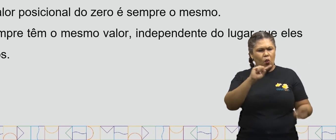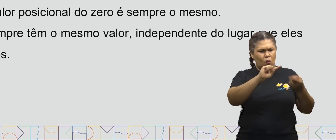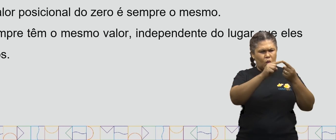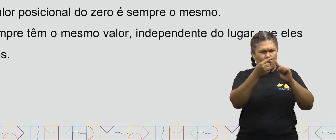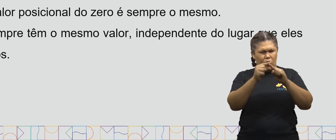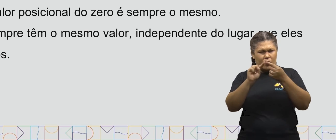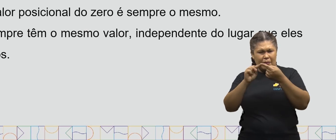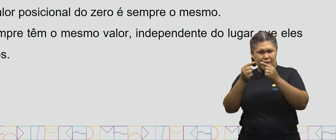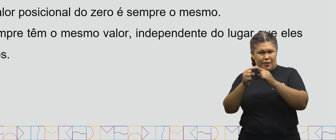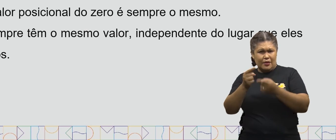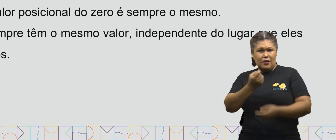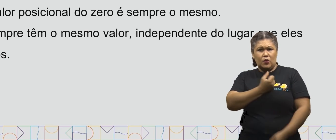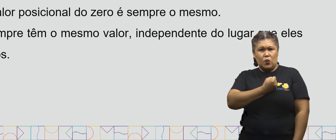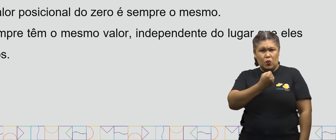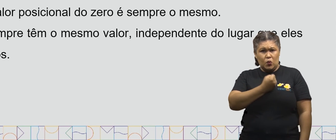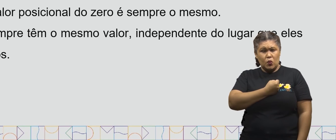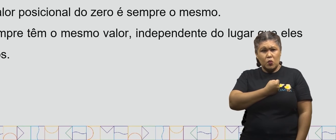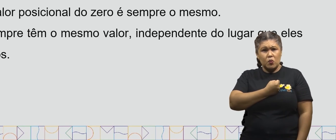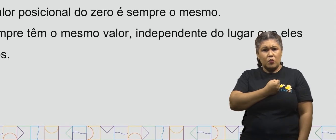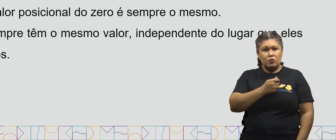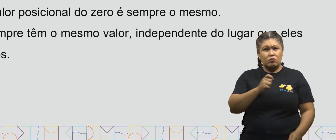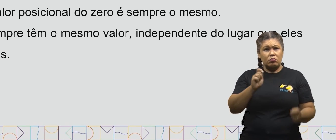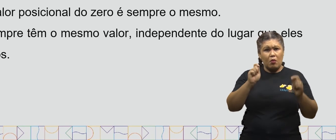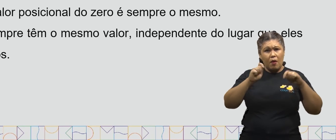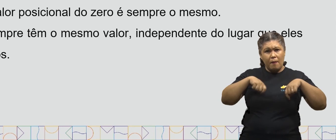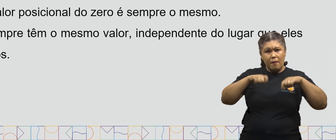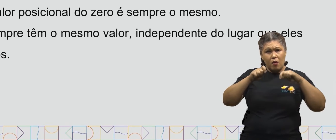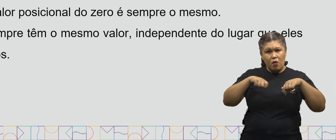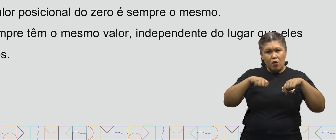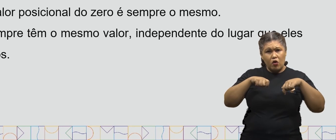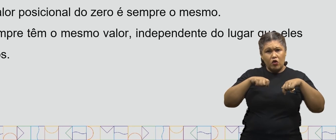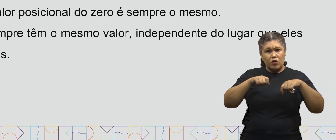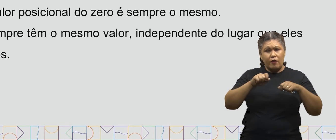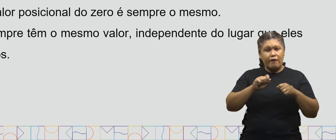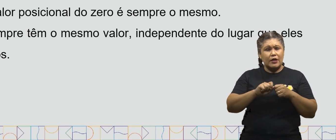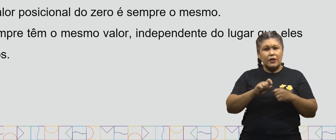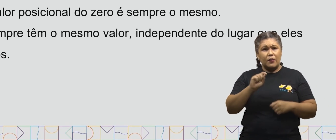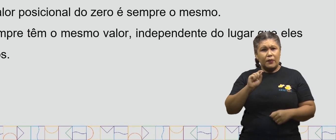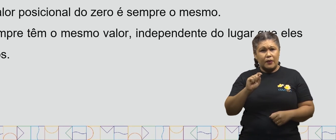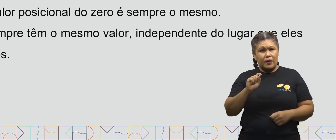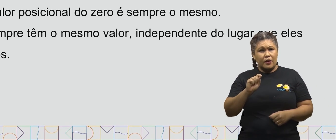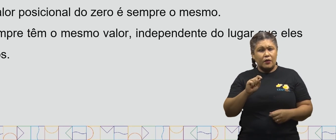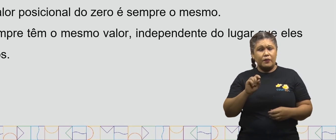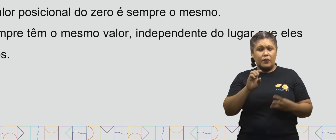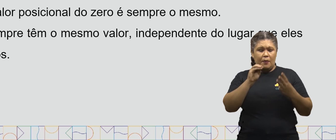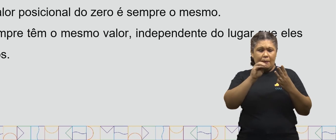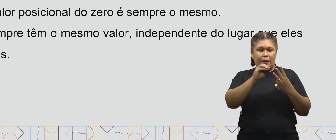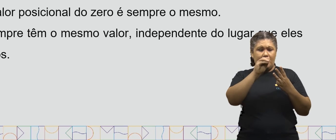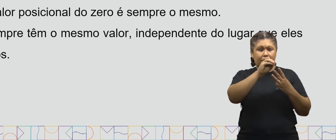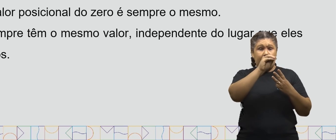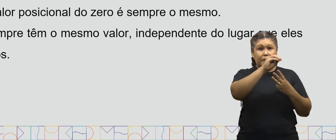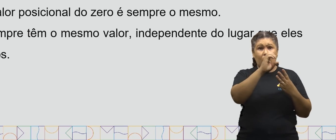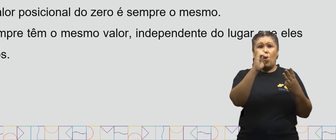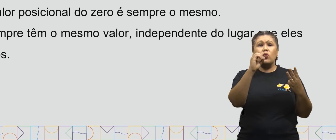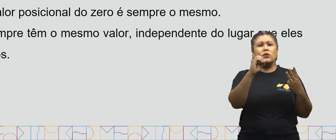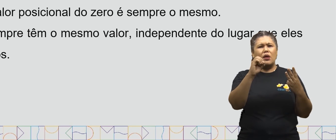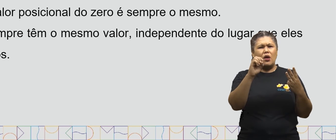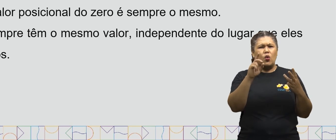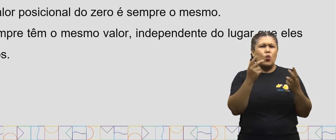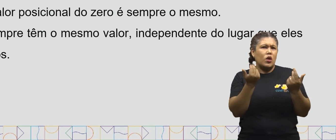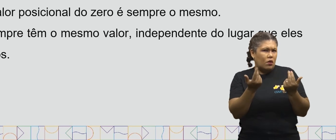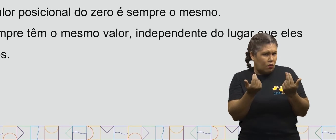as combinações que podem ser formadas com esses números, o valor posicional